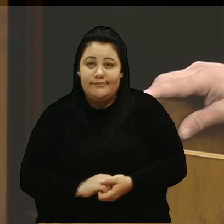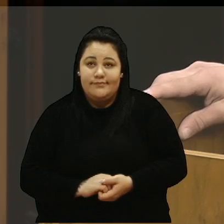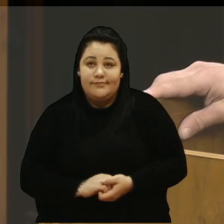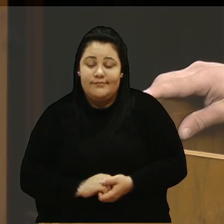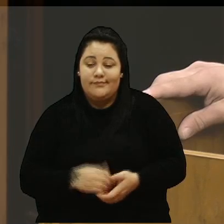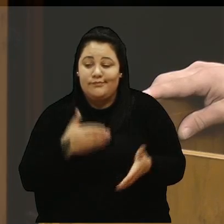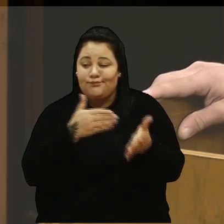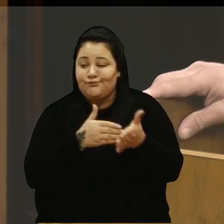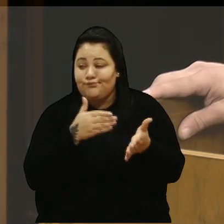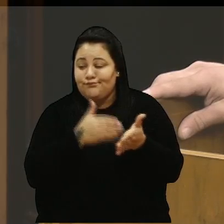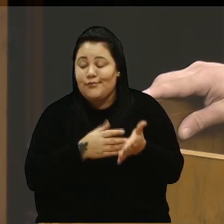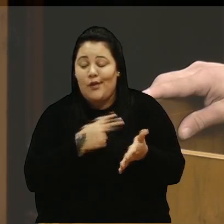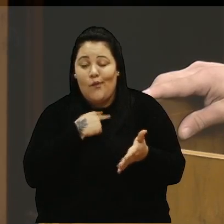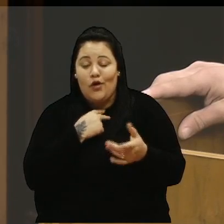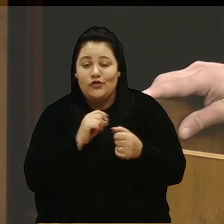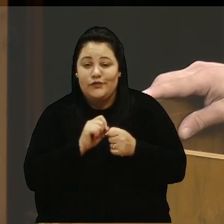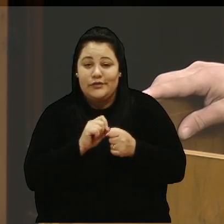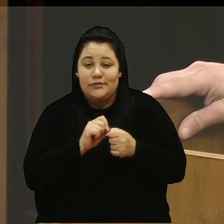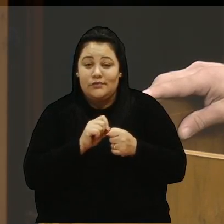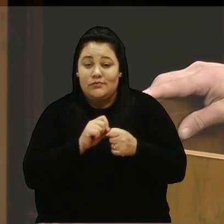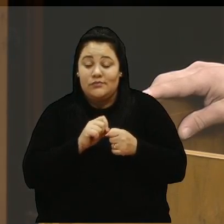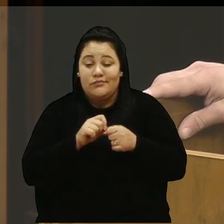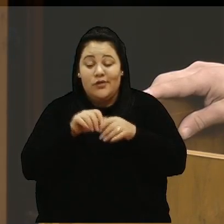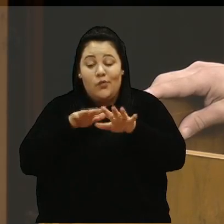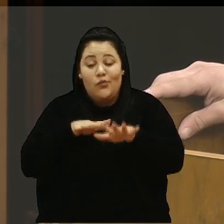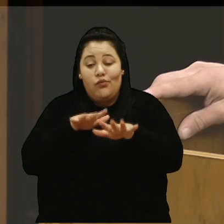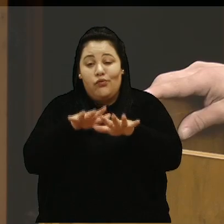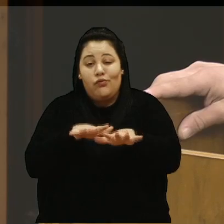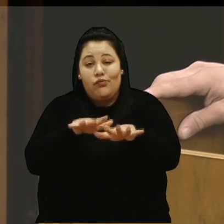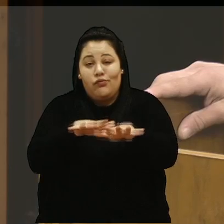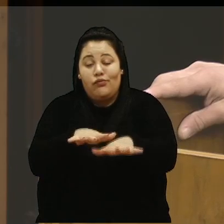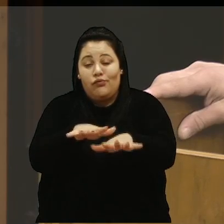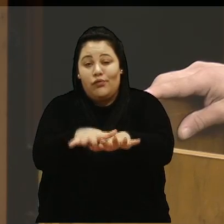E o trânsito ele continua do jeito que está.